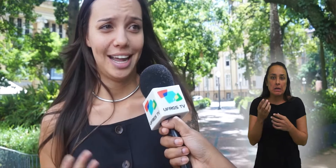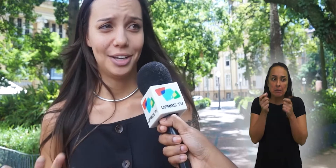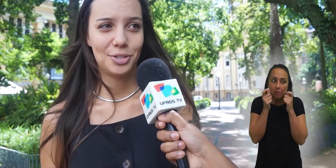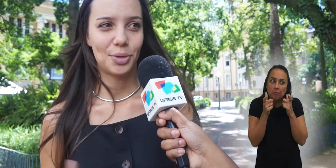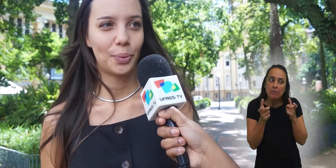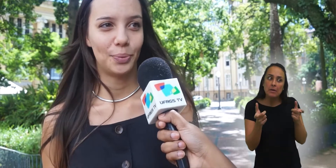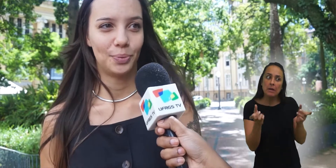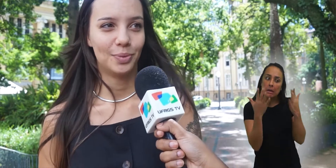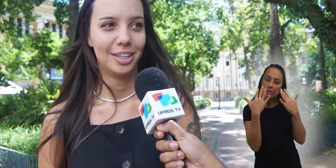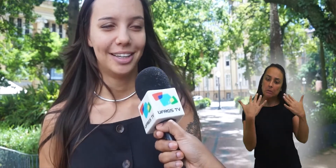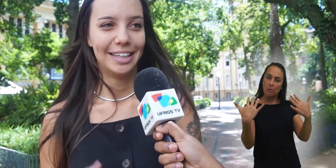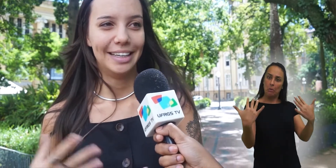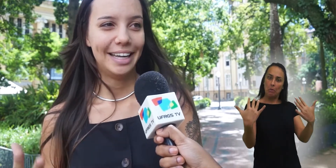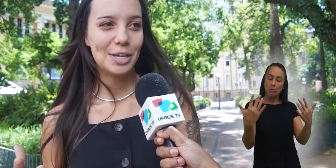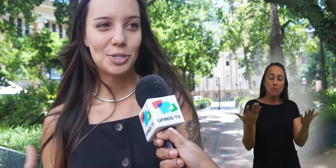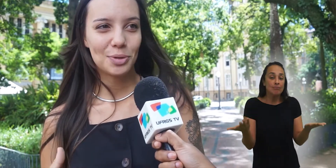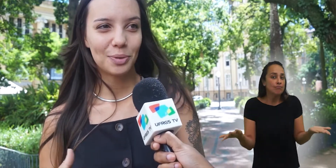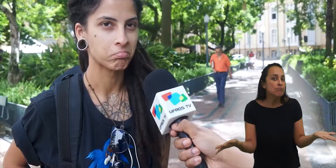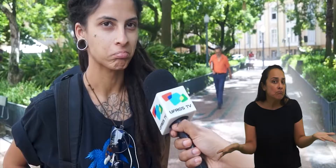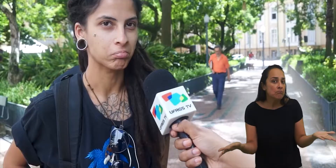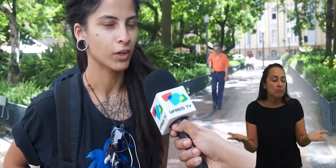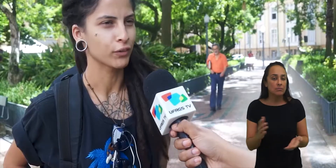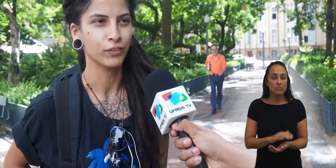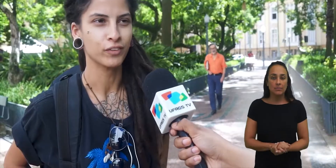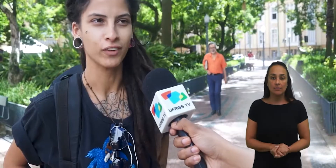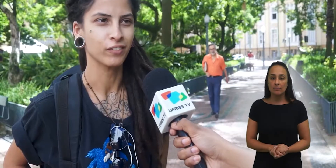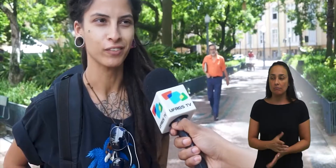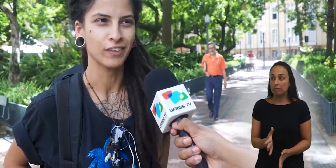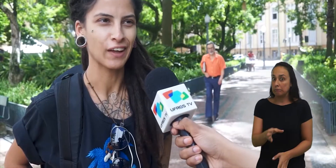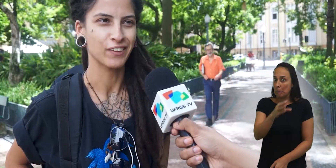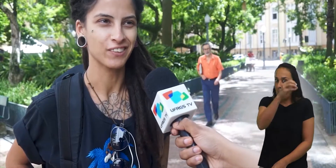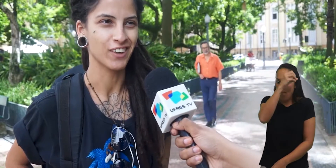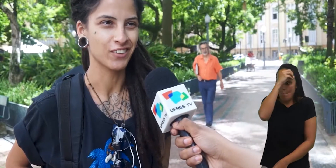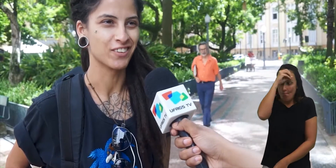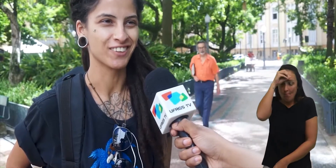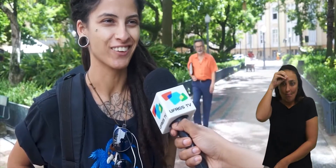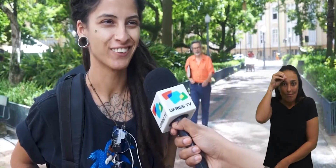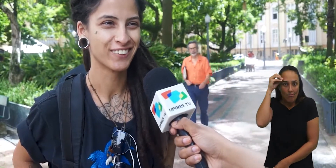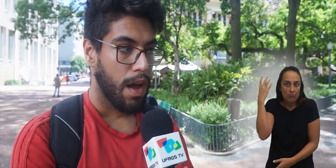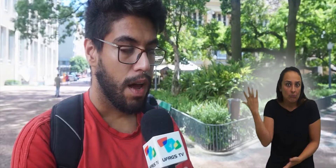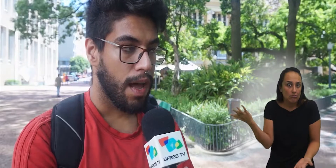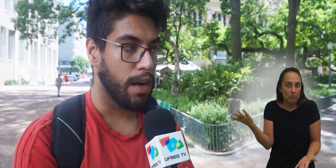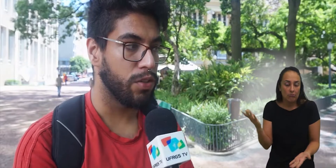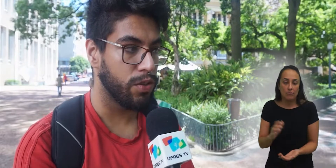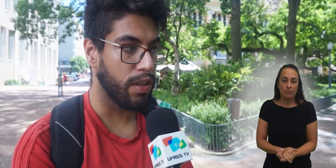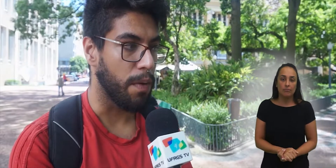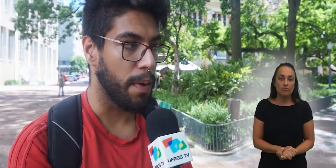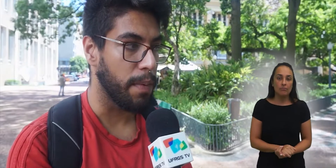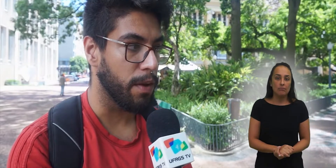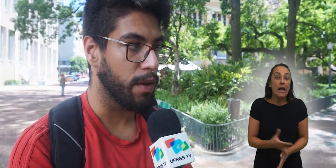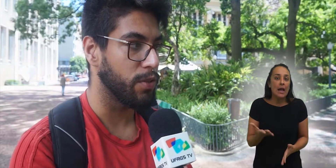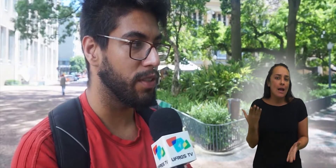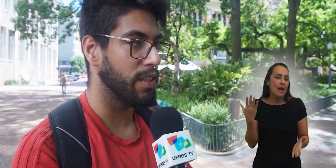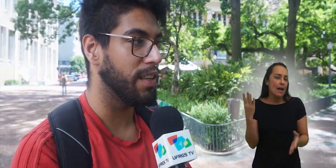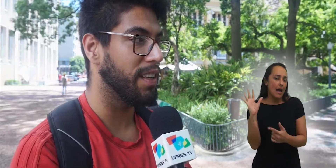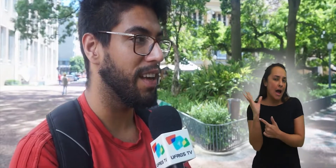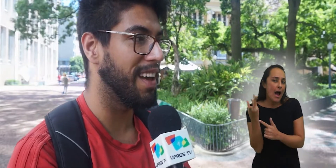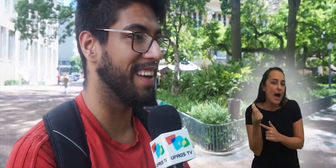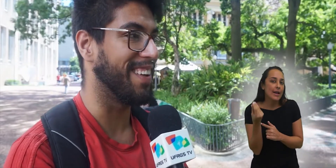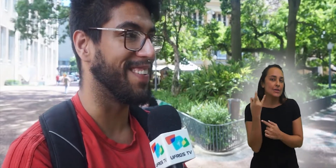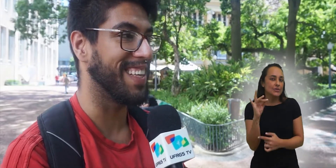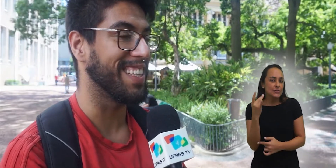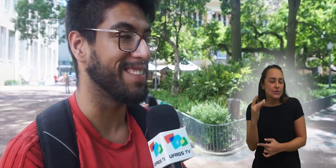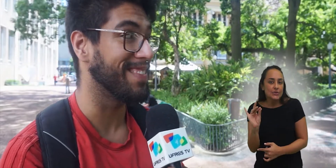de cliente ou nicho. Não entendo nada de arte digital. A arte digital, para mim, eu acho